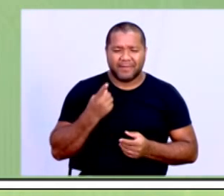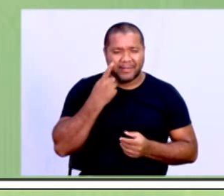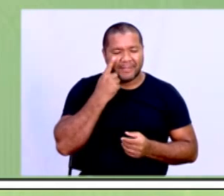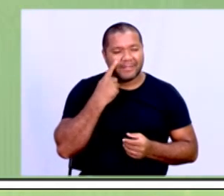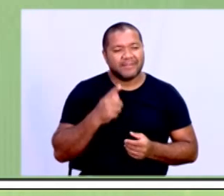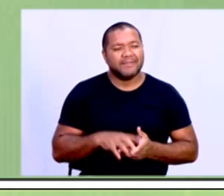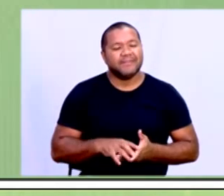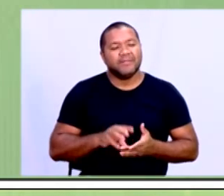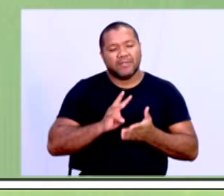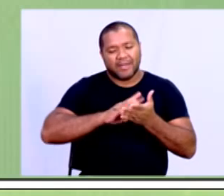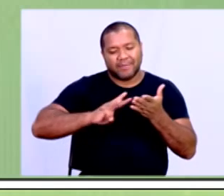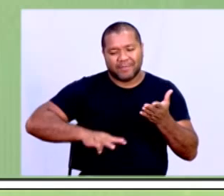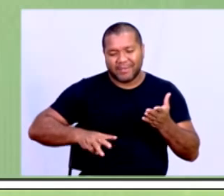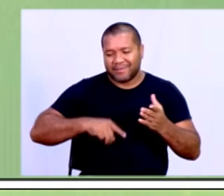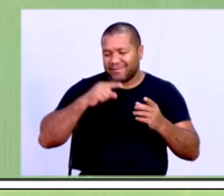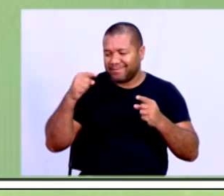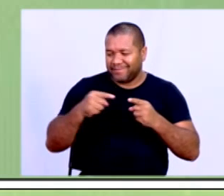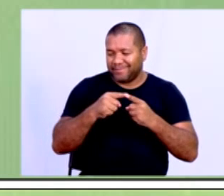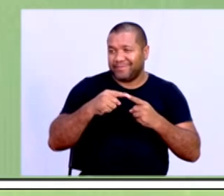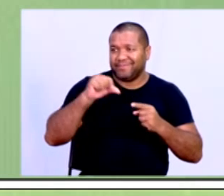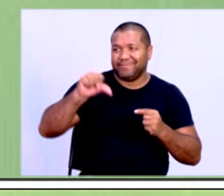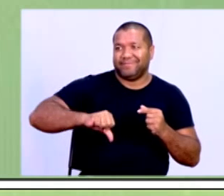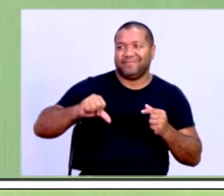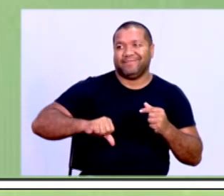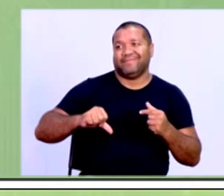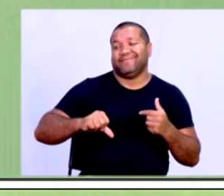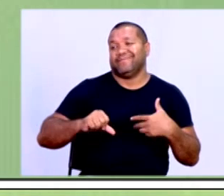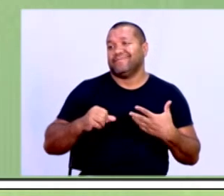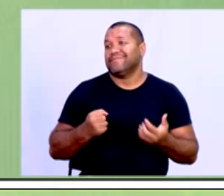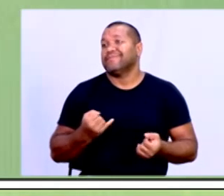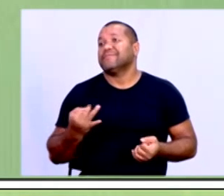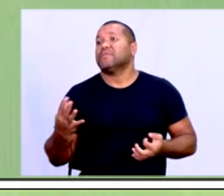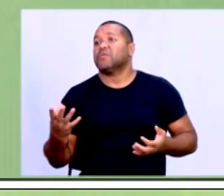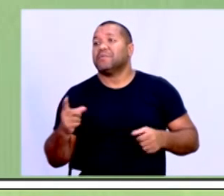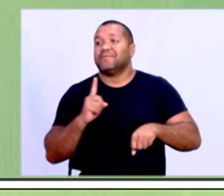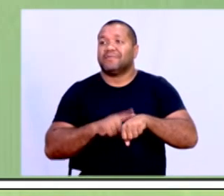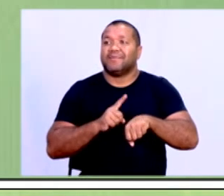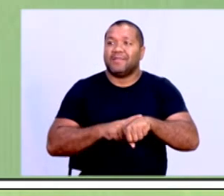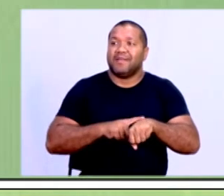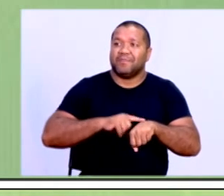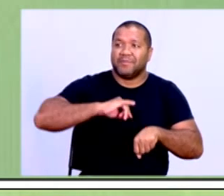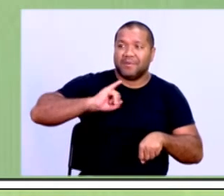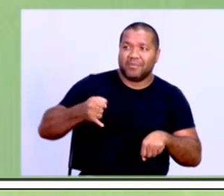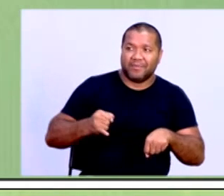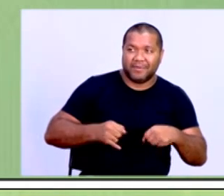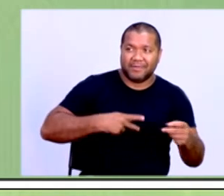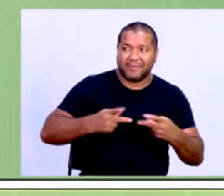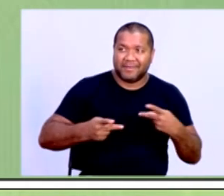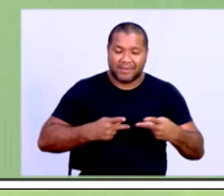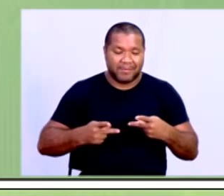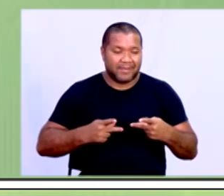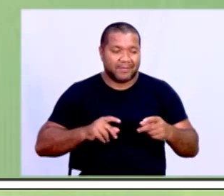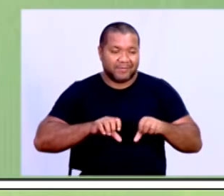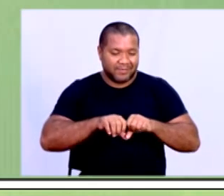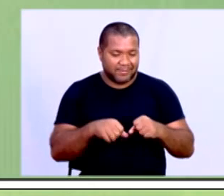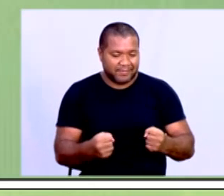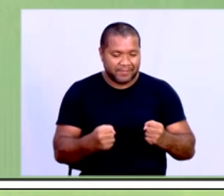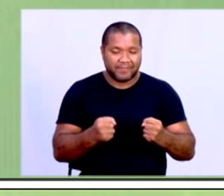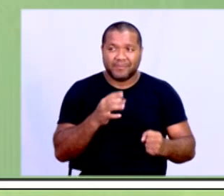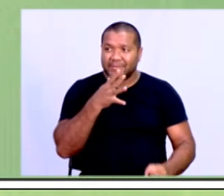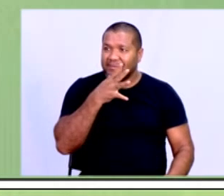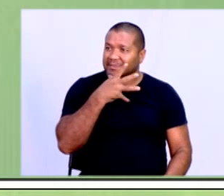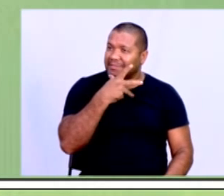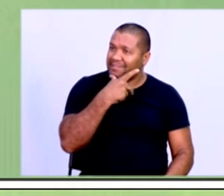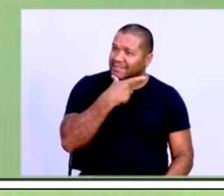quando as metas não são atingidas, quando o tempo de processamento de um sistema